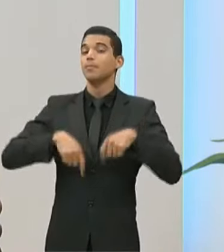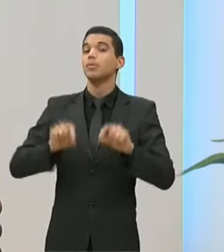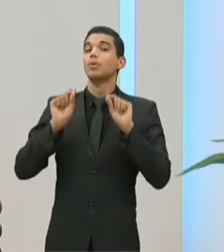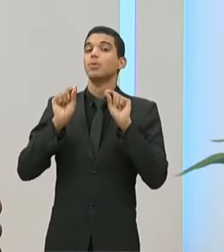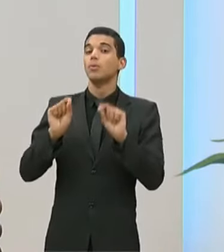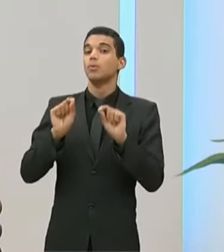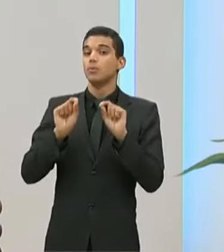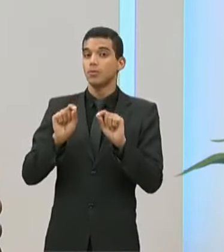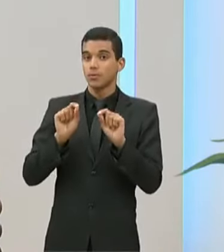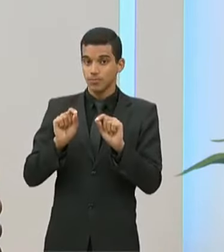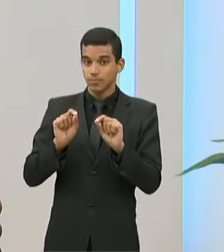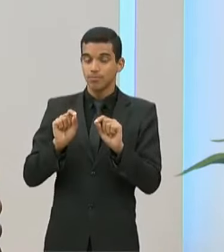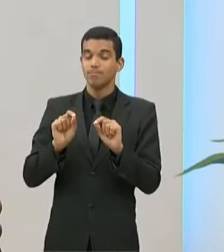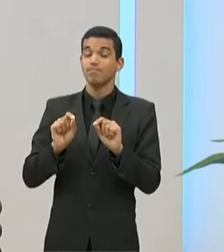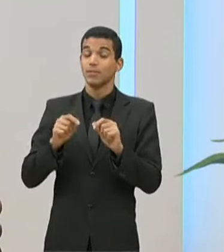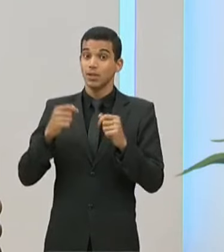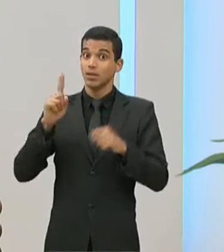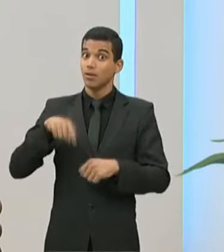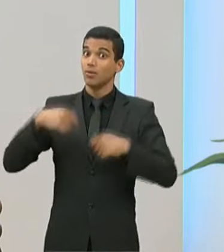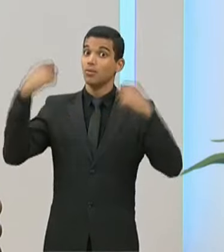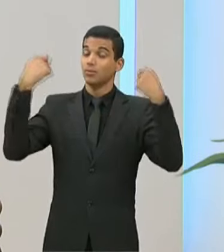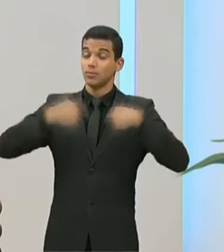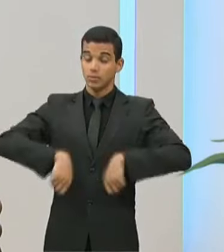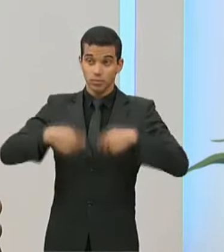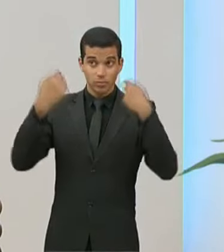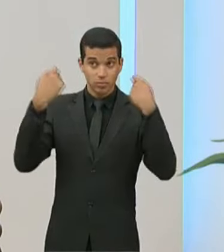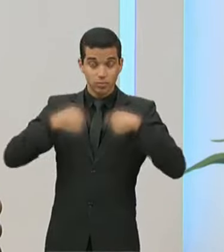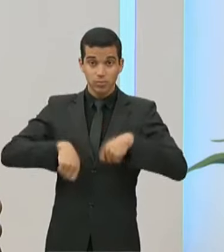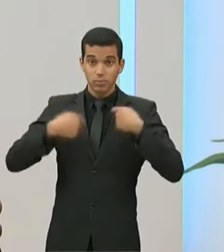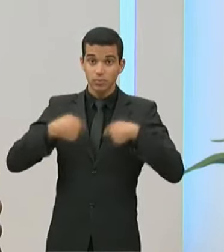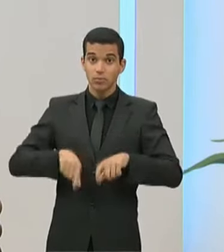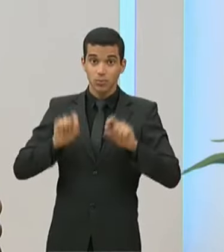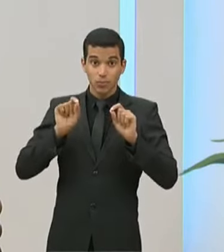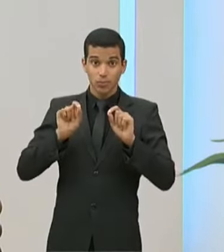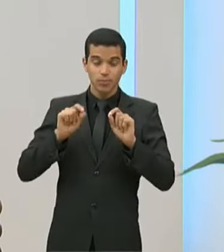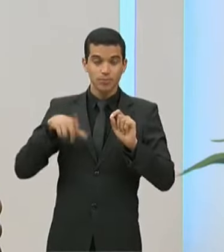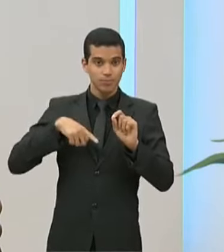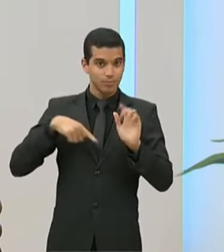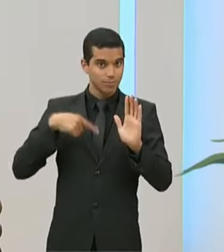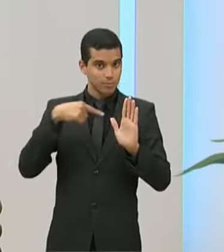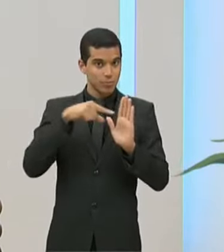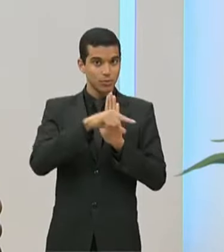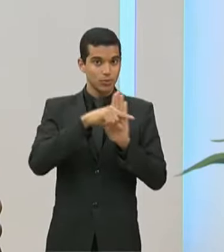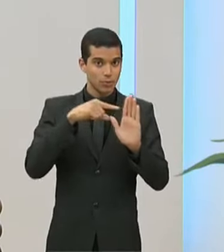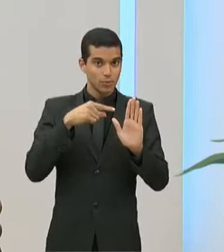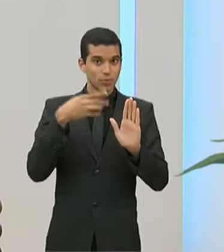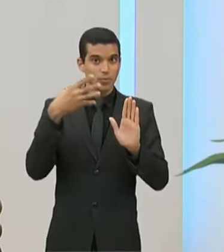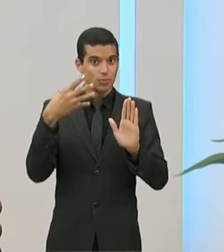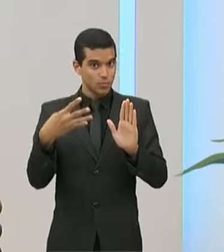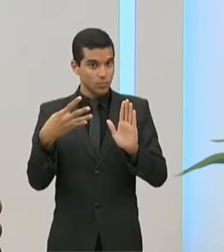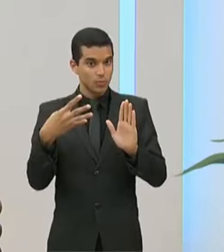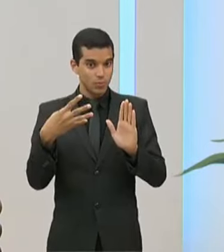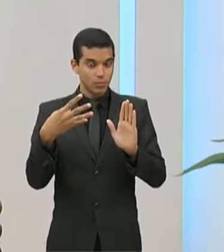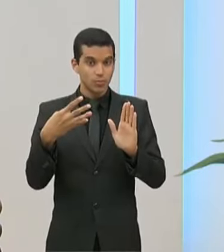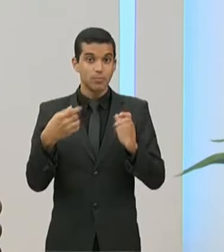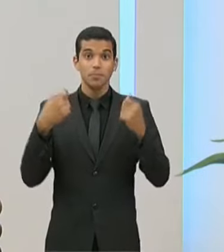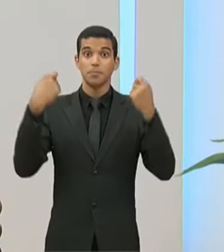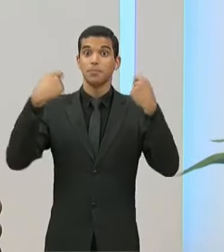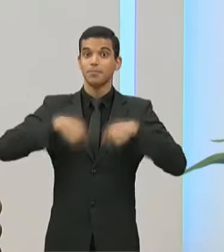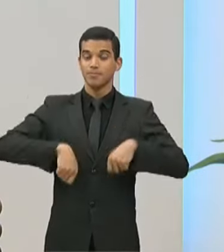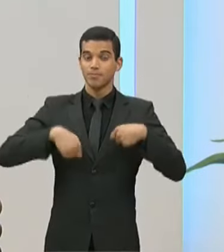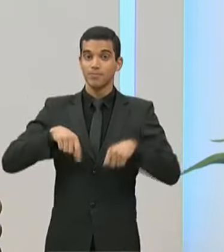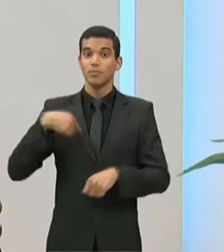necessidade. E que grande necessidade, que é relatada no versículo 4, estai